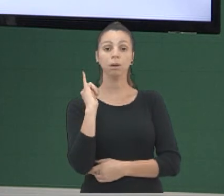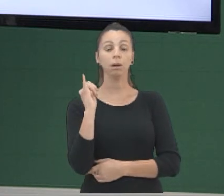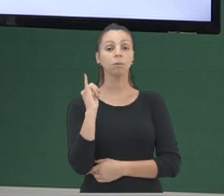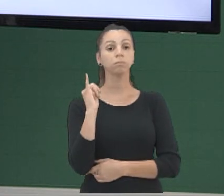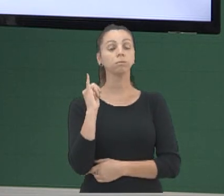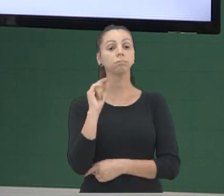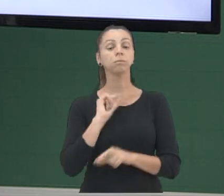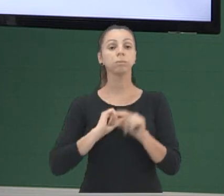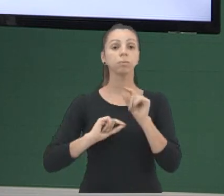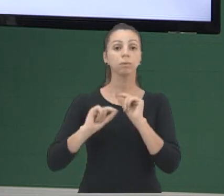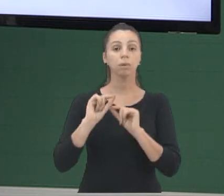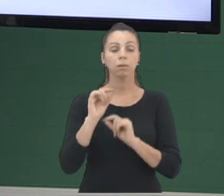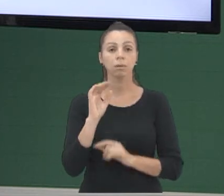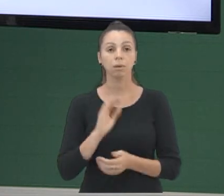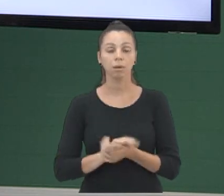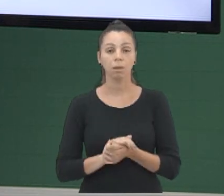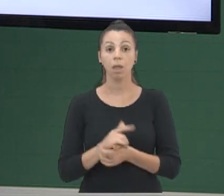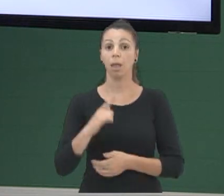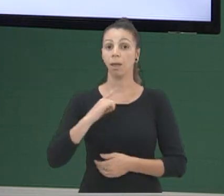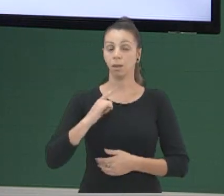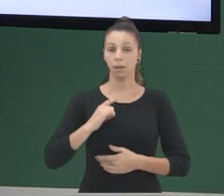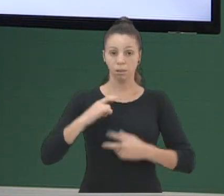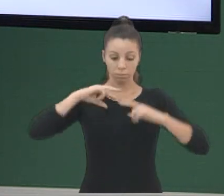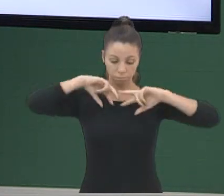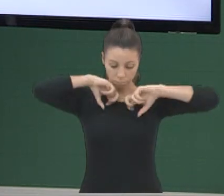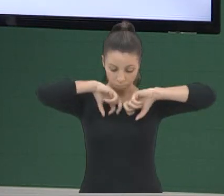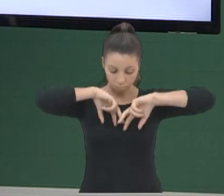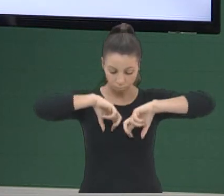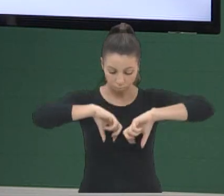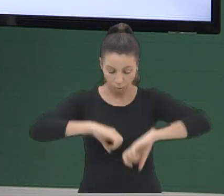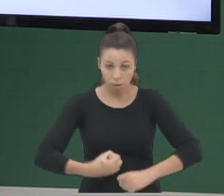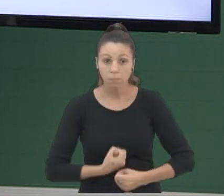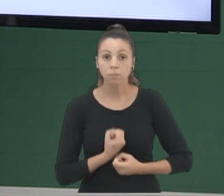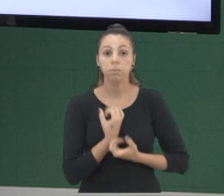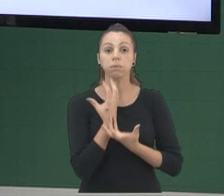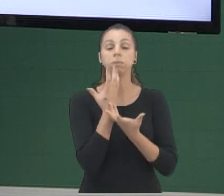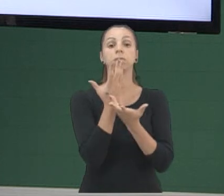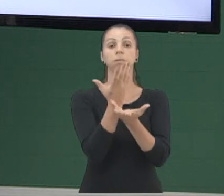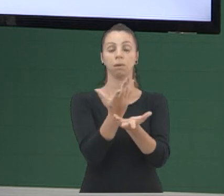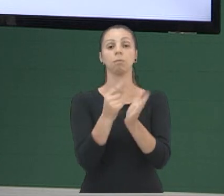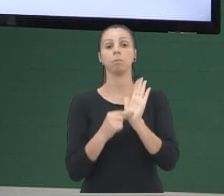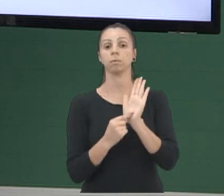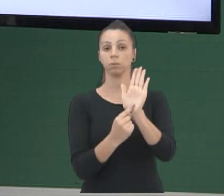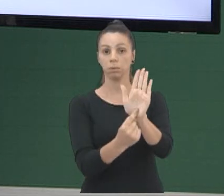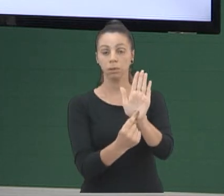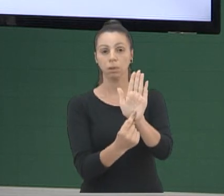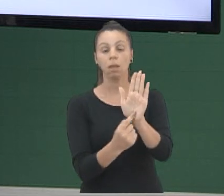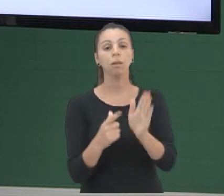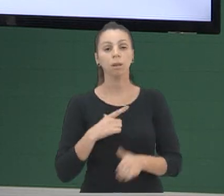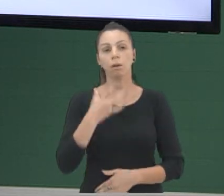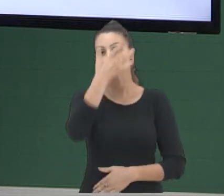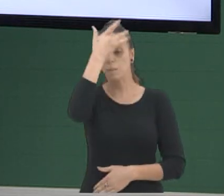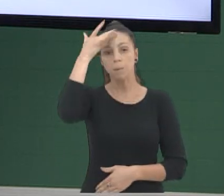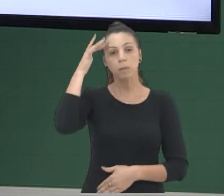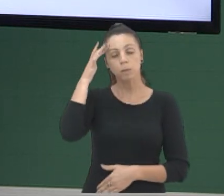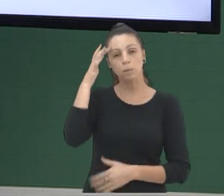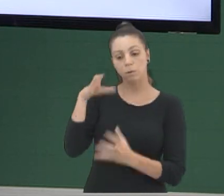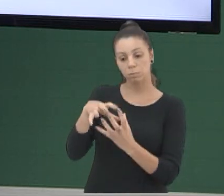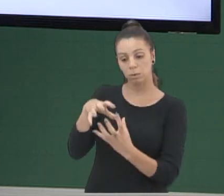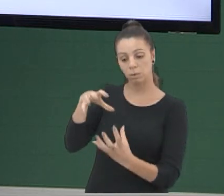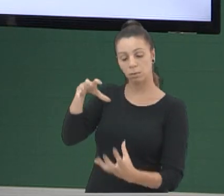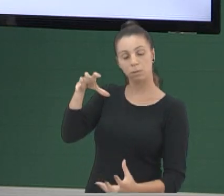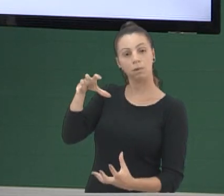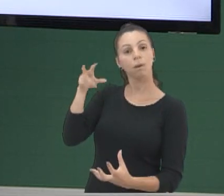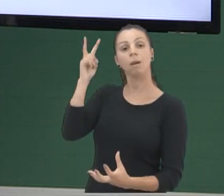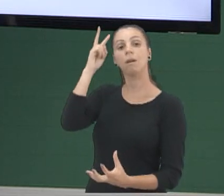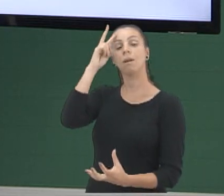uma questão profunda sendo rememorada. Então você tem uma pessoa mais velha lembrando de